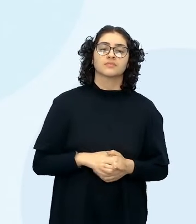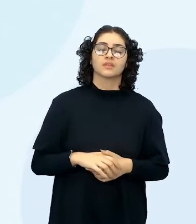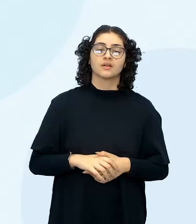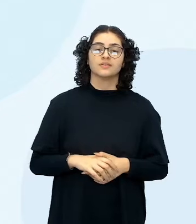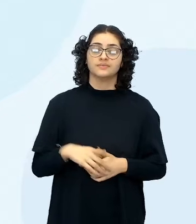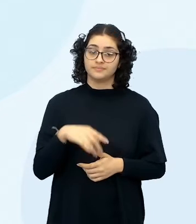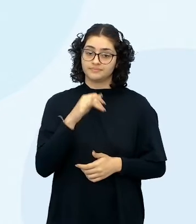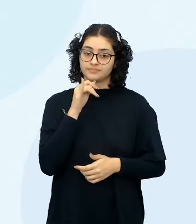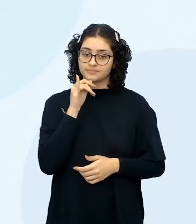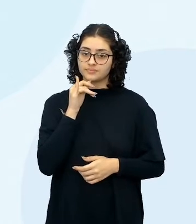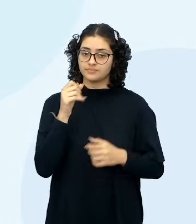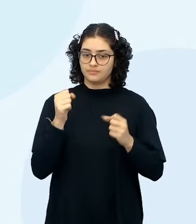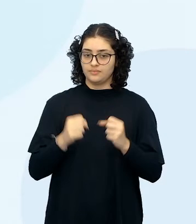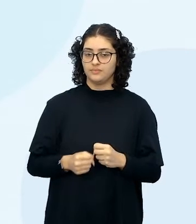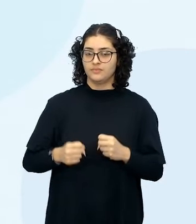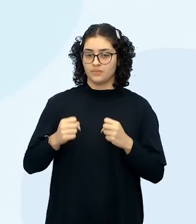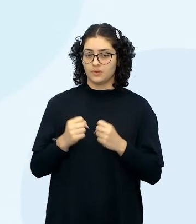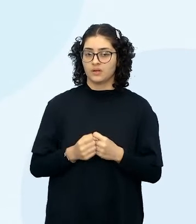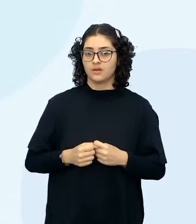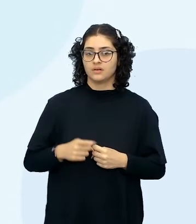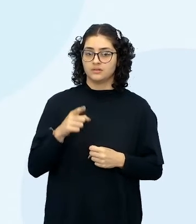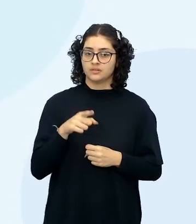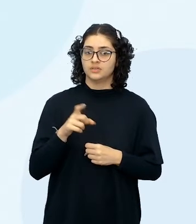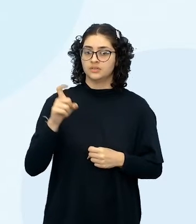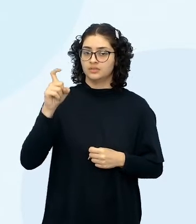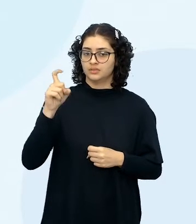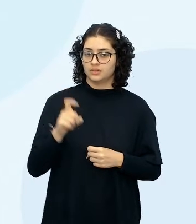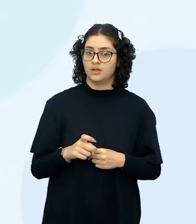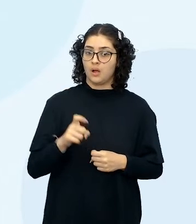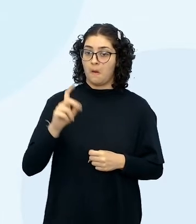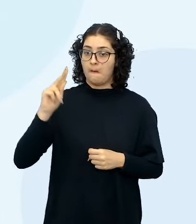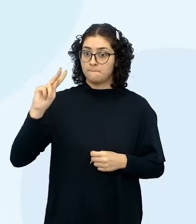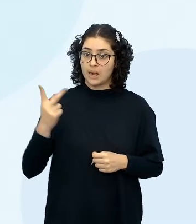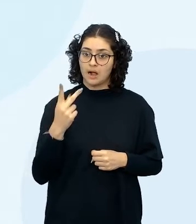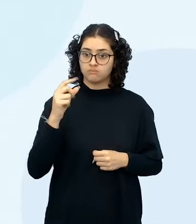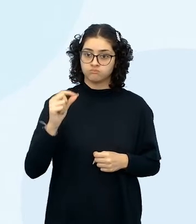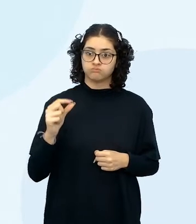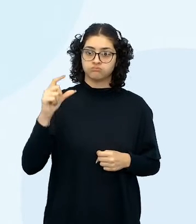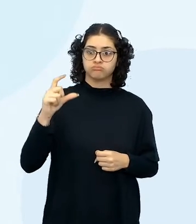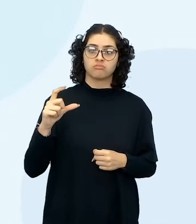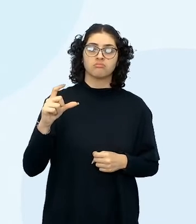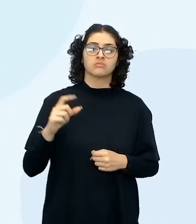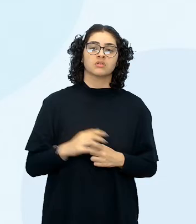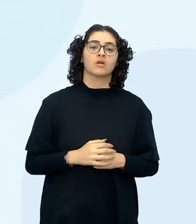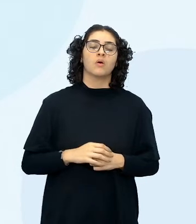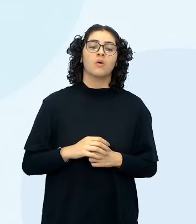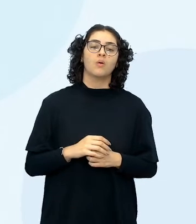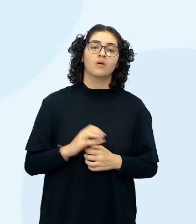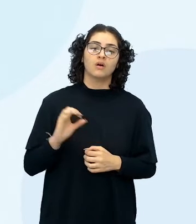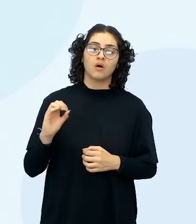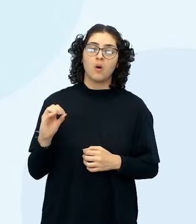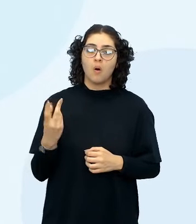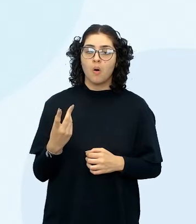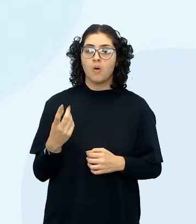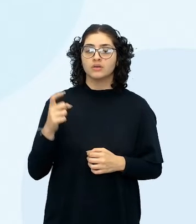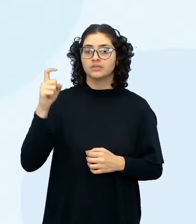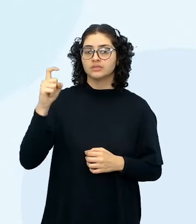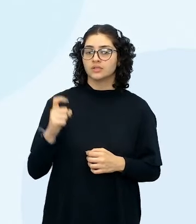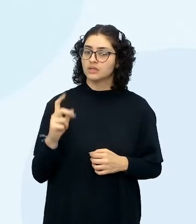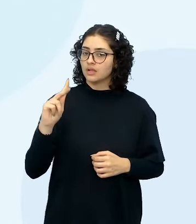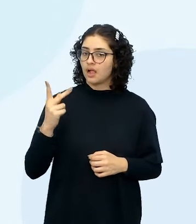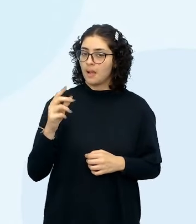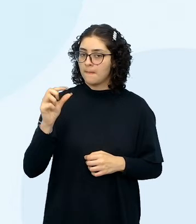né? Ela poderia enviar ou um XHzão, ou ela envia um XHzinho.